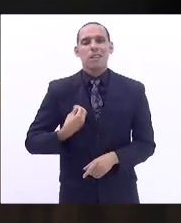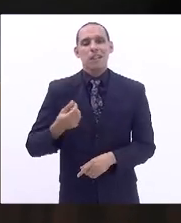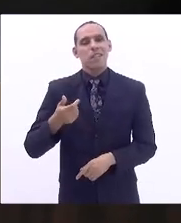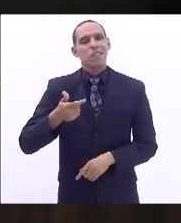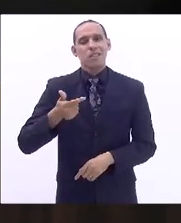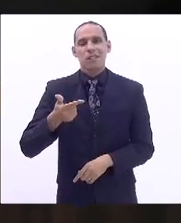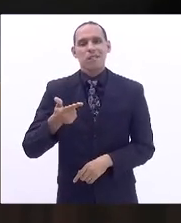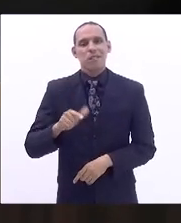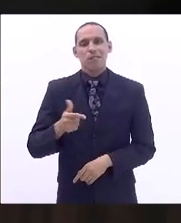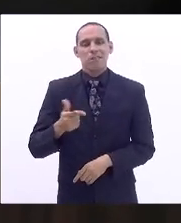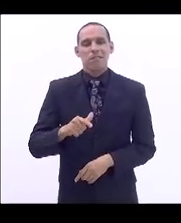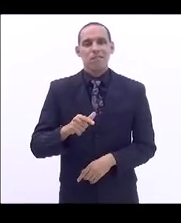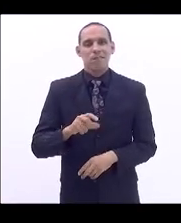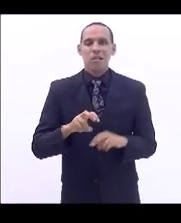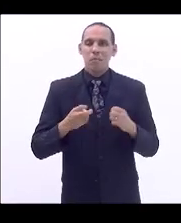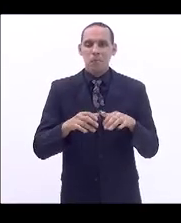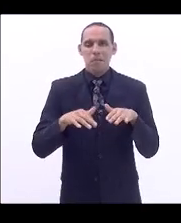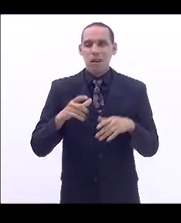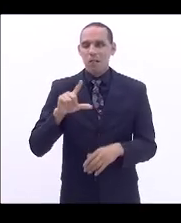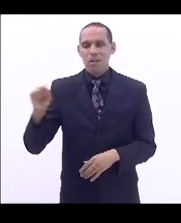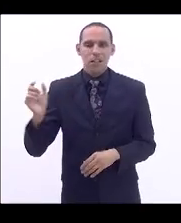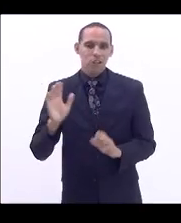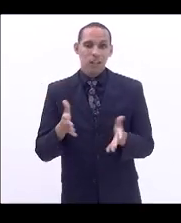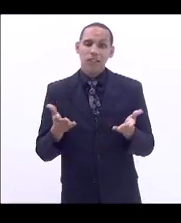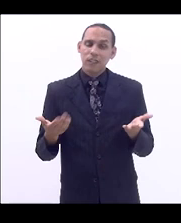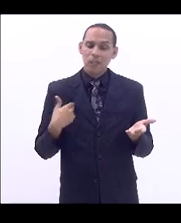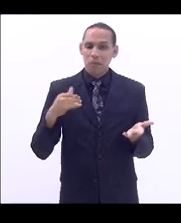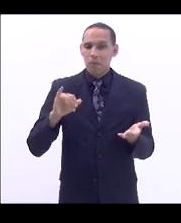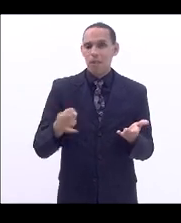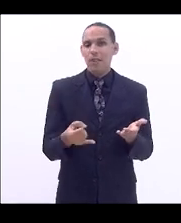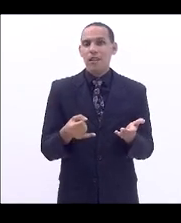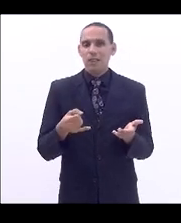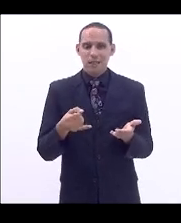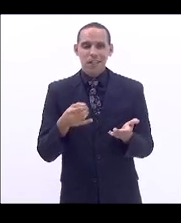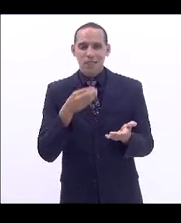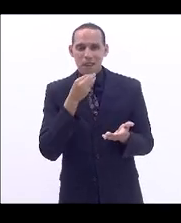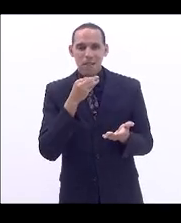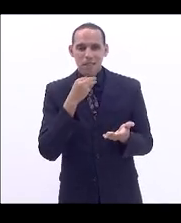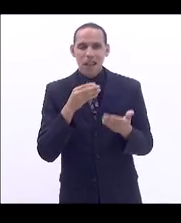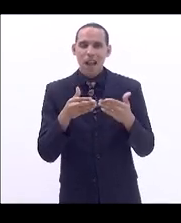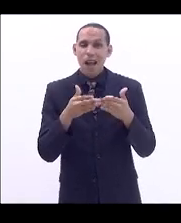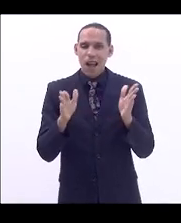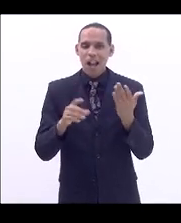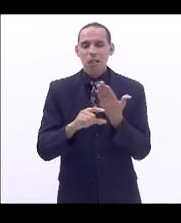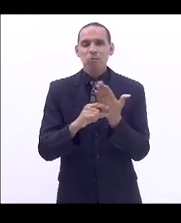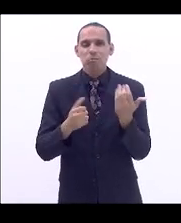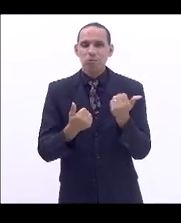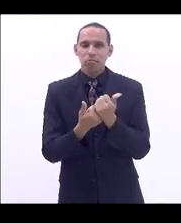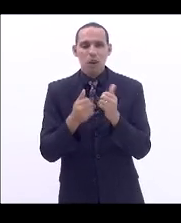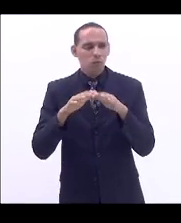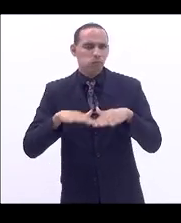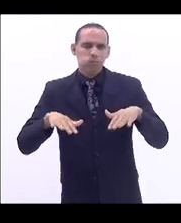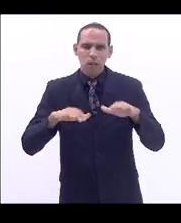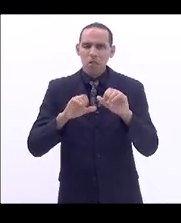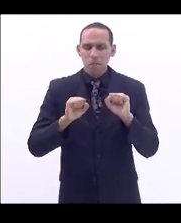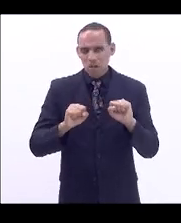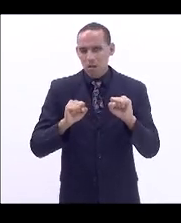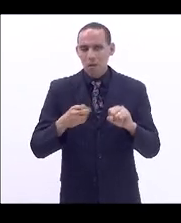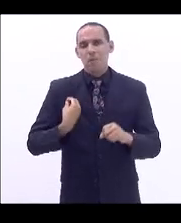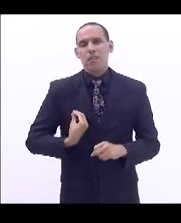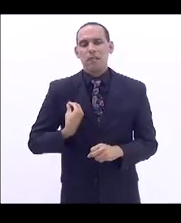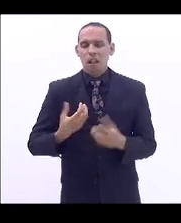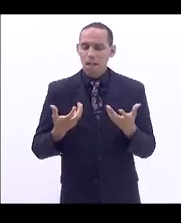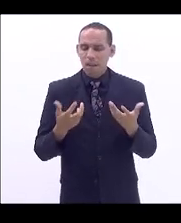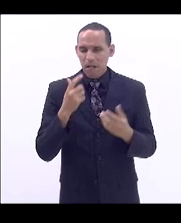plenário entendeu Então aproveita oportunidade pra colocar abrir para que todos sejam qual todos os presentes